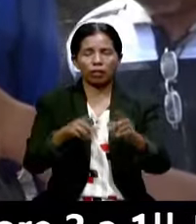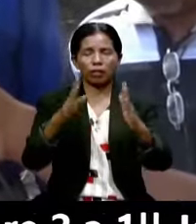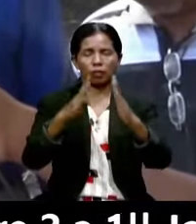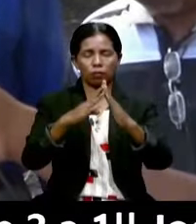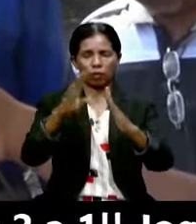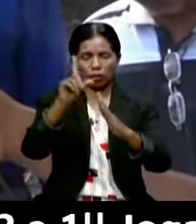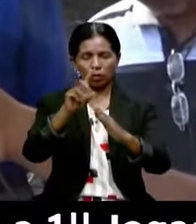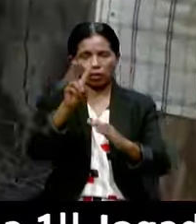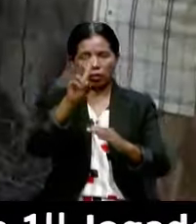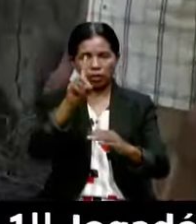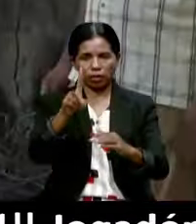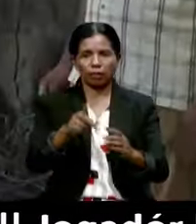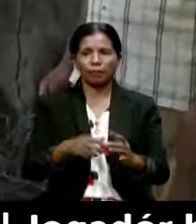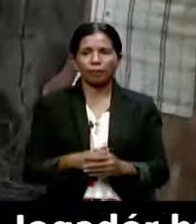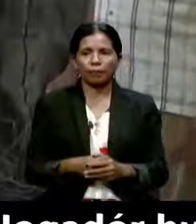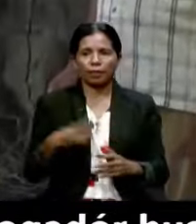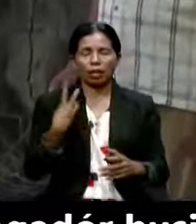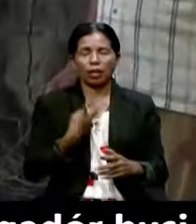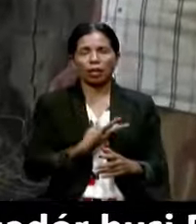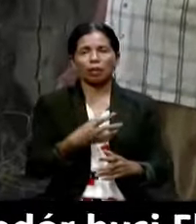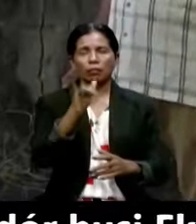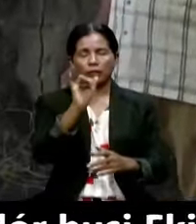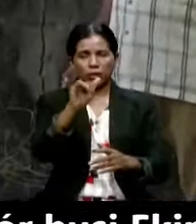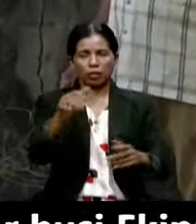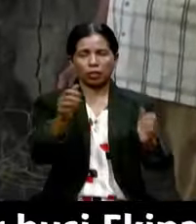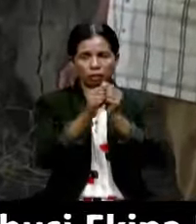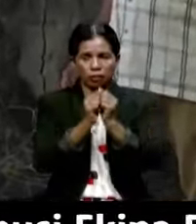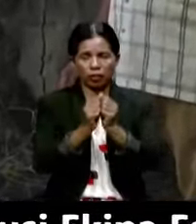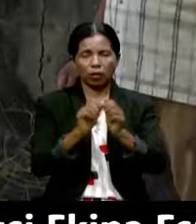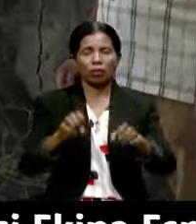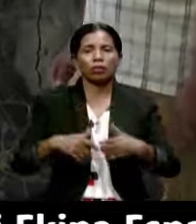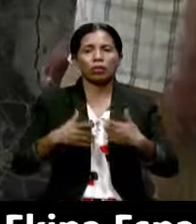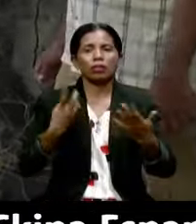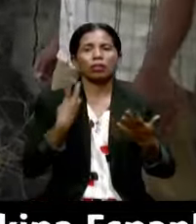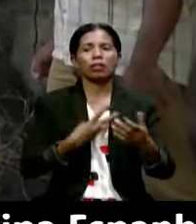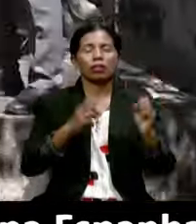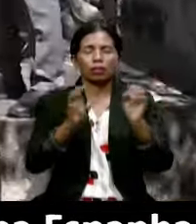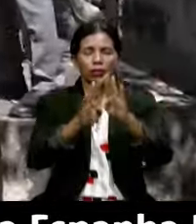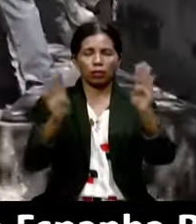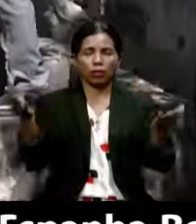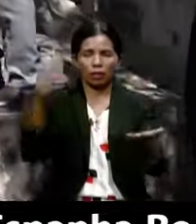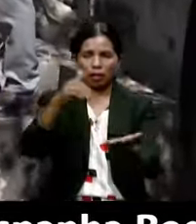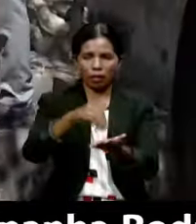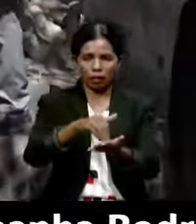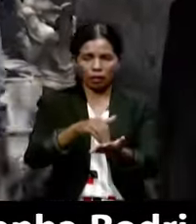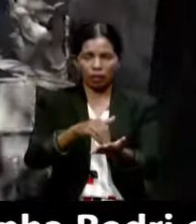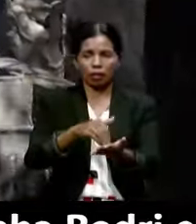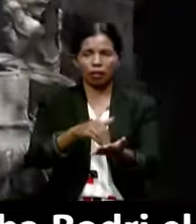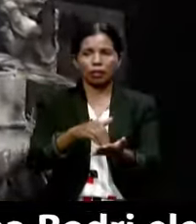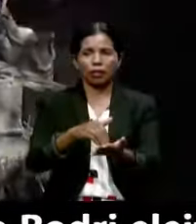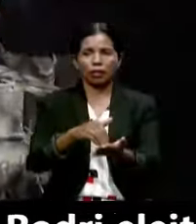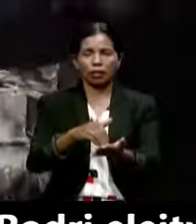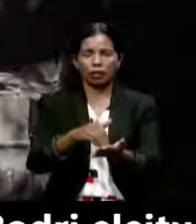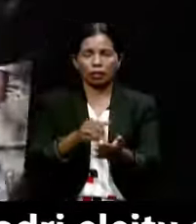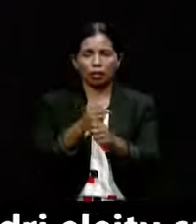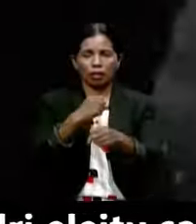ruat idanian I ami konkorrona amotuk o insa I tabele reativa vilavali tania e